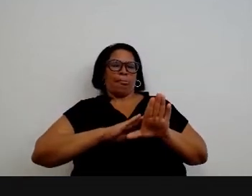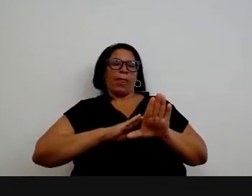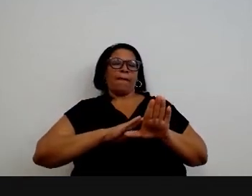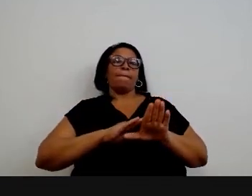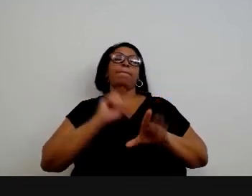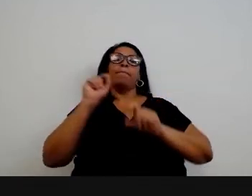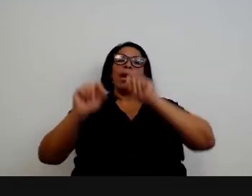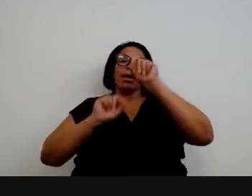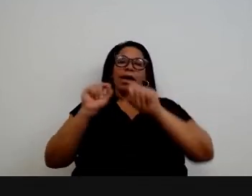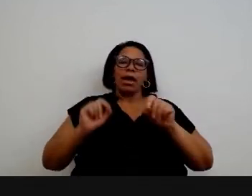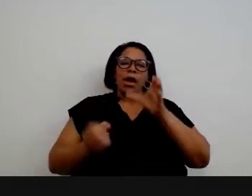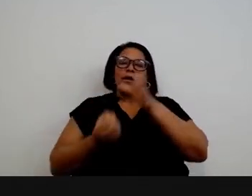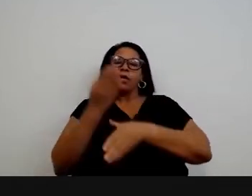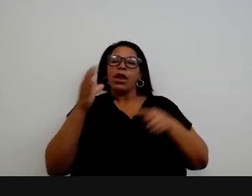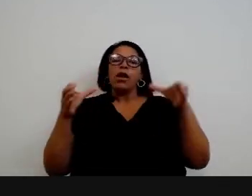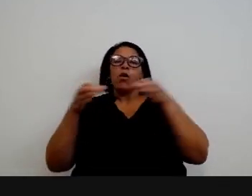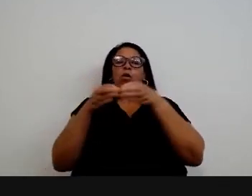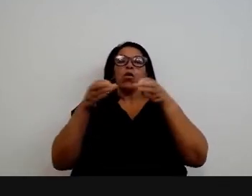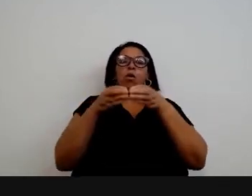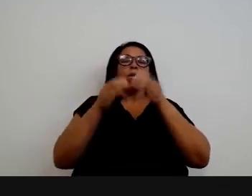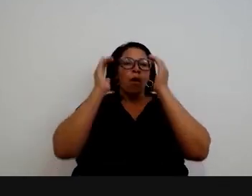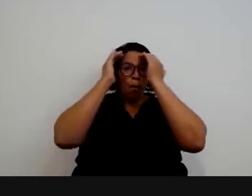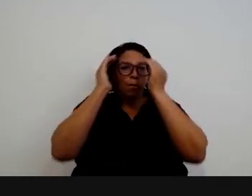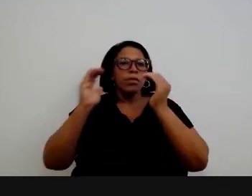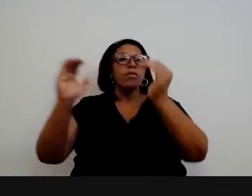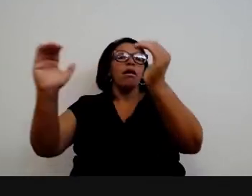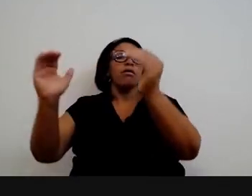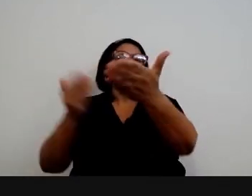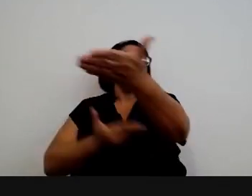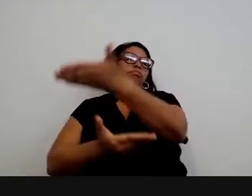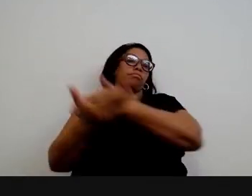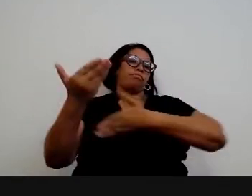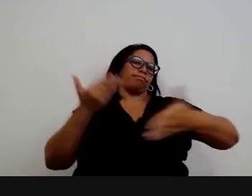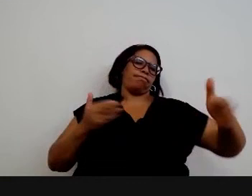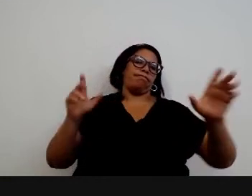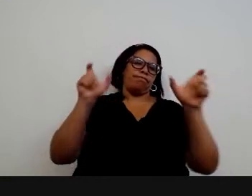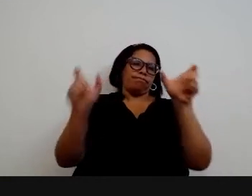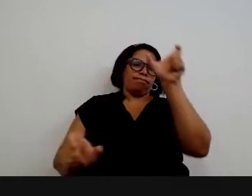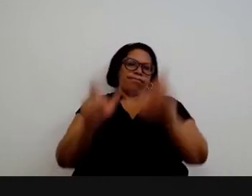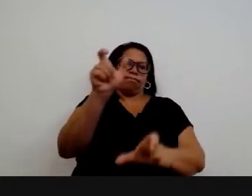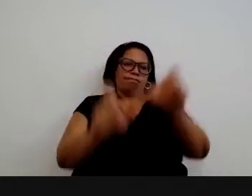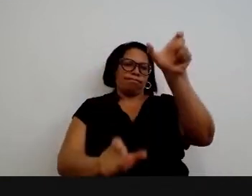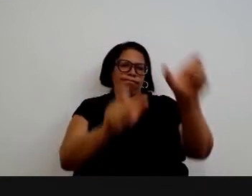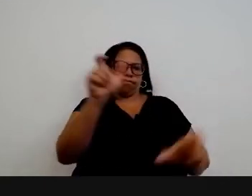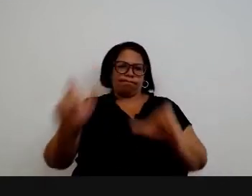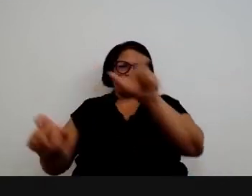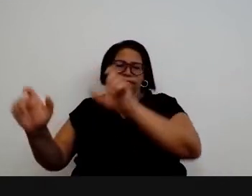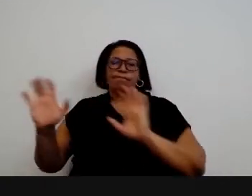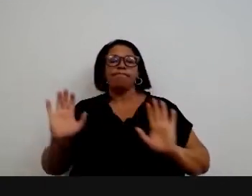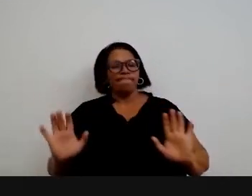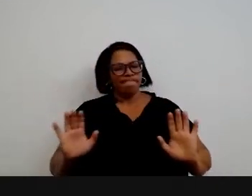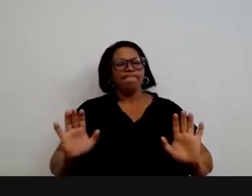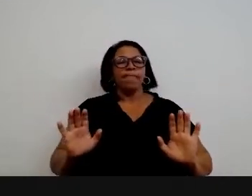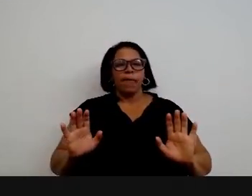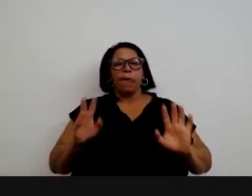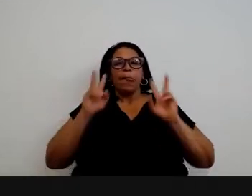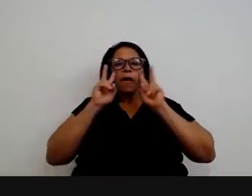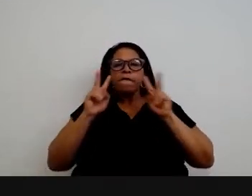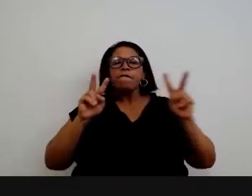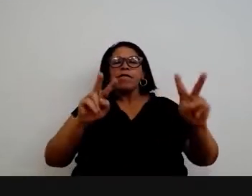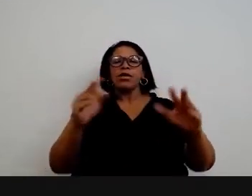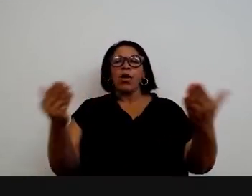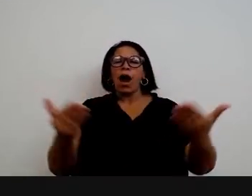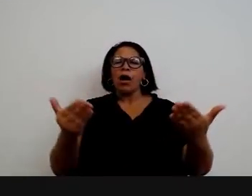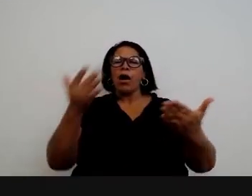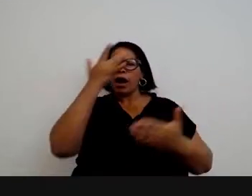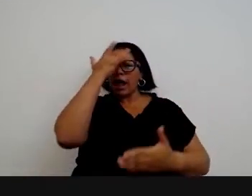E que para construir coletivamente eu preciso considerar essa diversidade na minha realidade. A gente está assistindo uma campanha